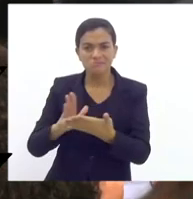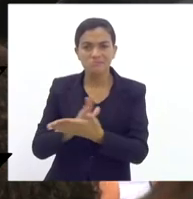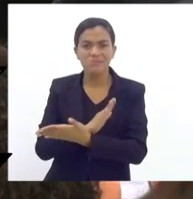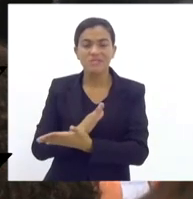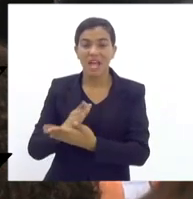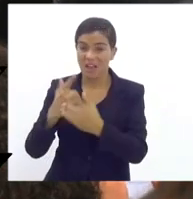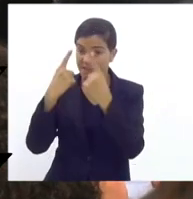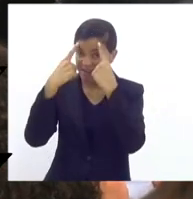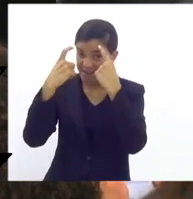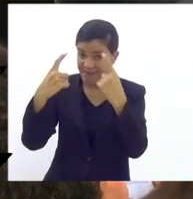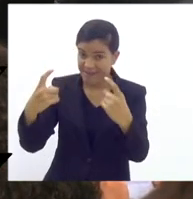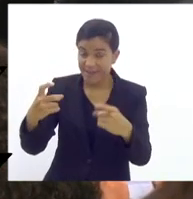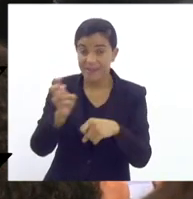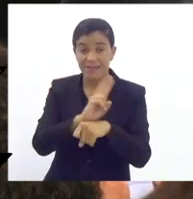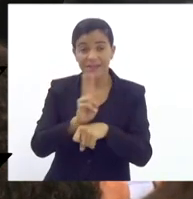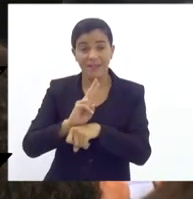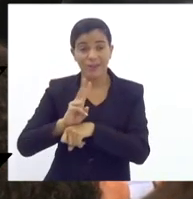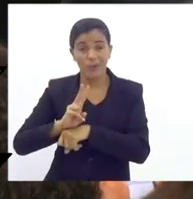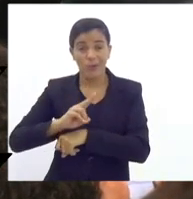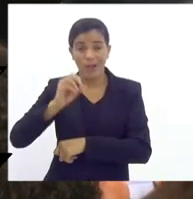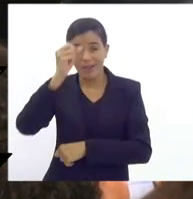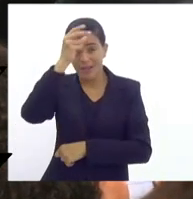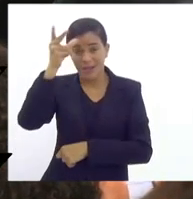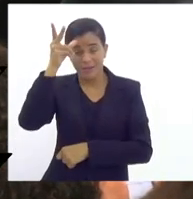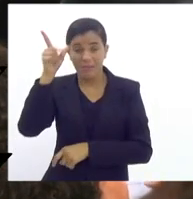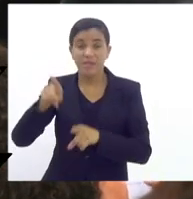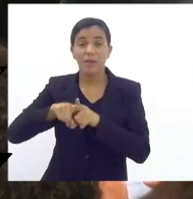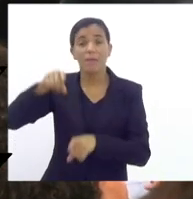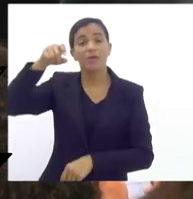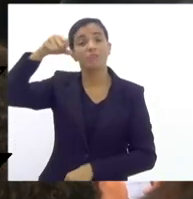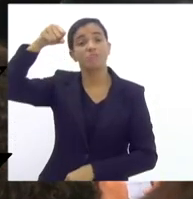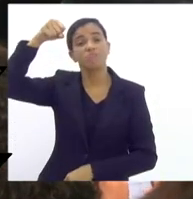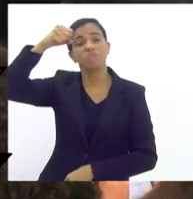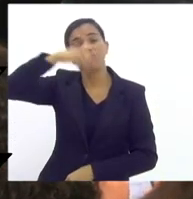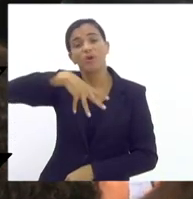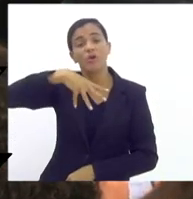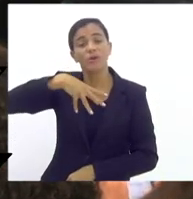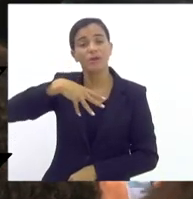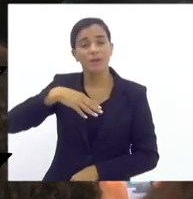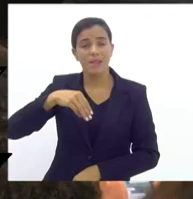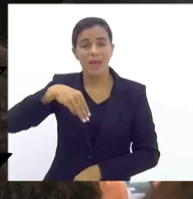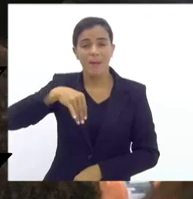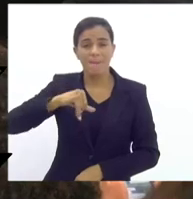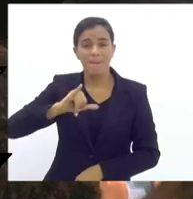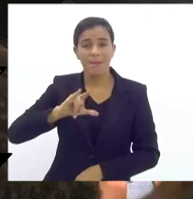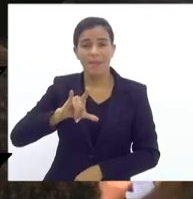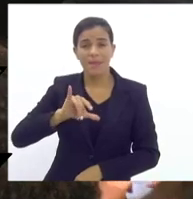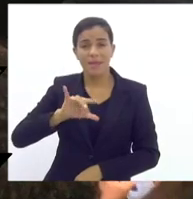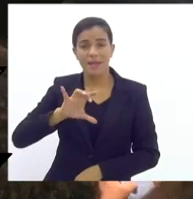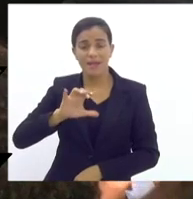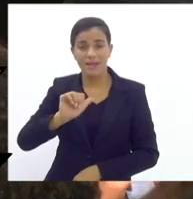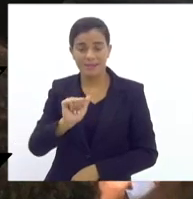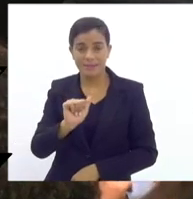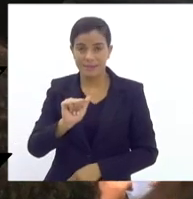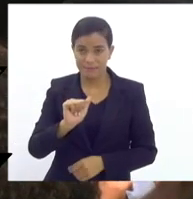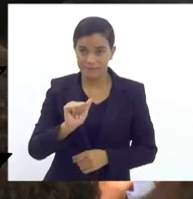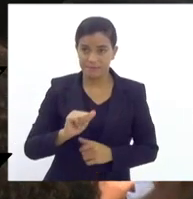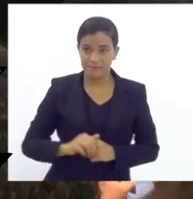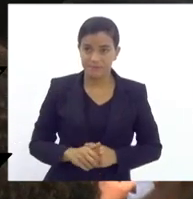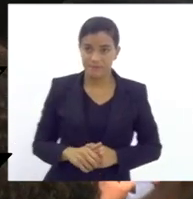a truculência da Guarda mas também o autoritarismo das milícias nem tudo a gente talvez